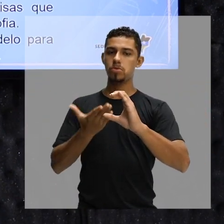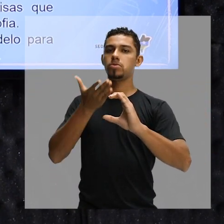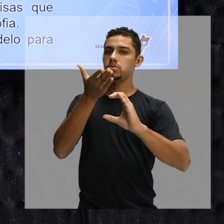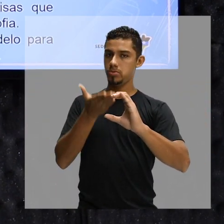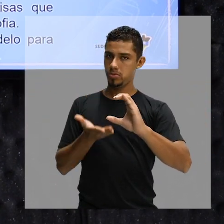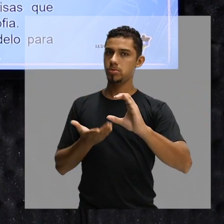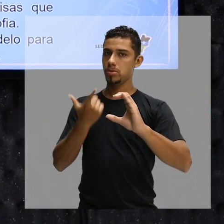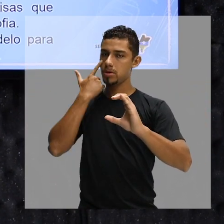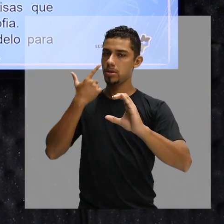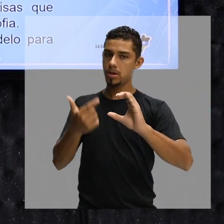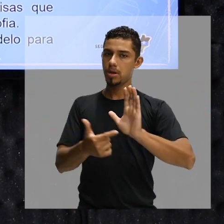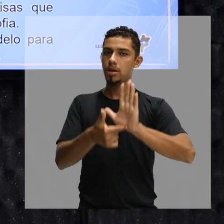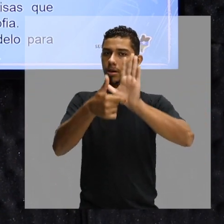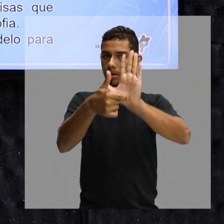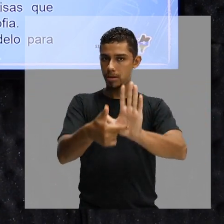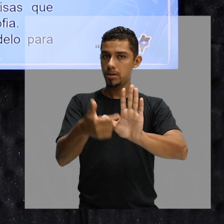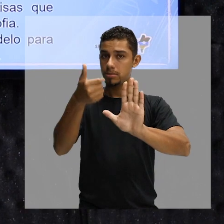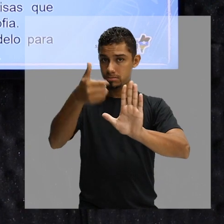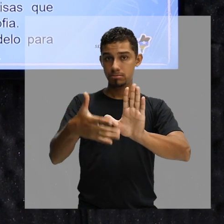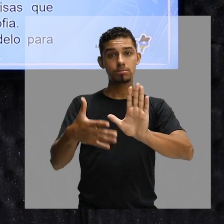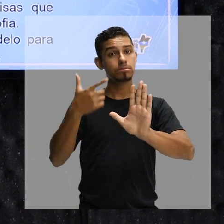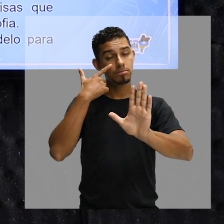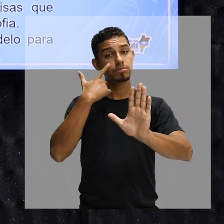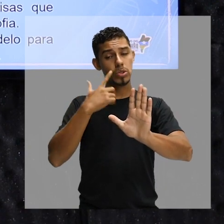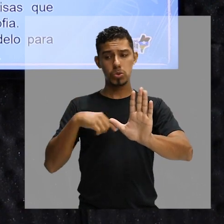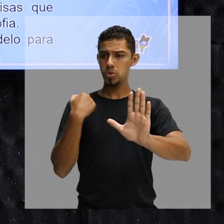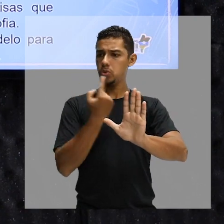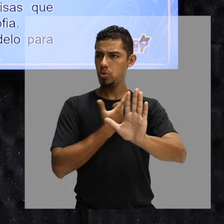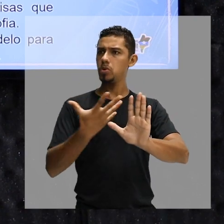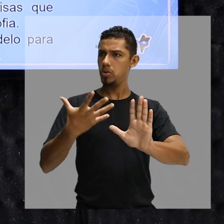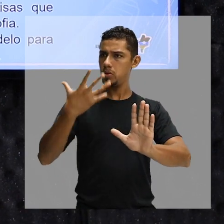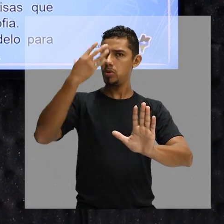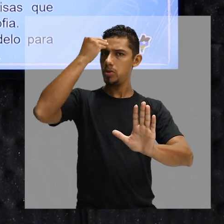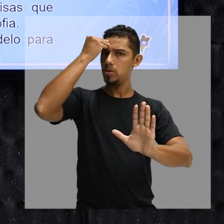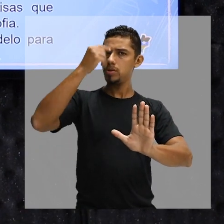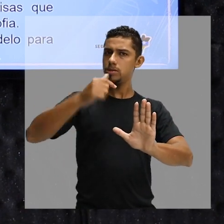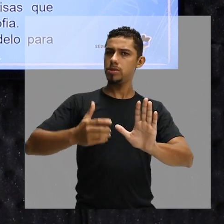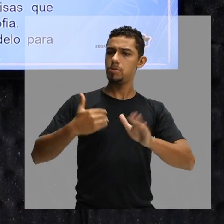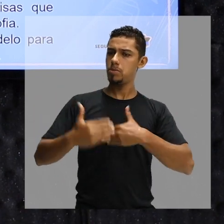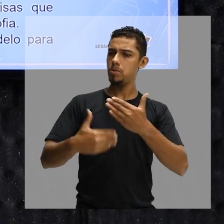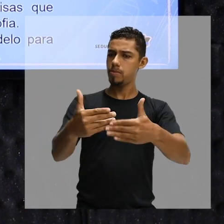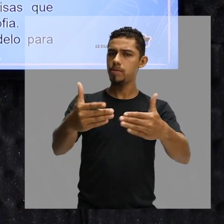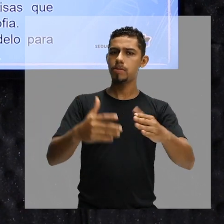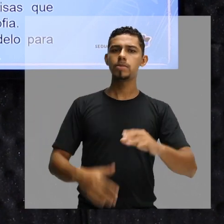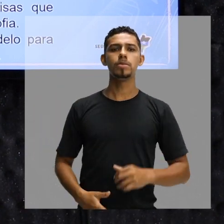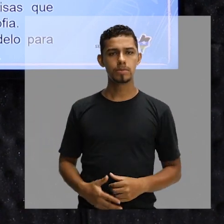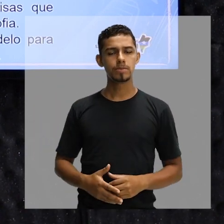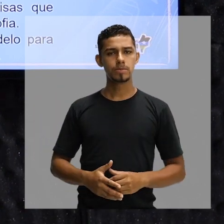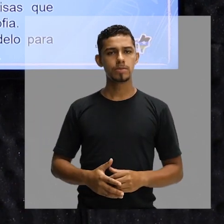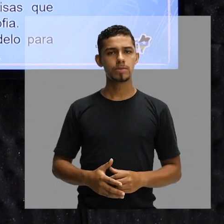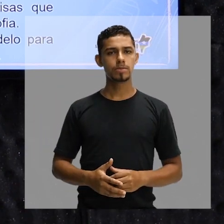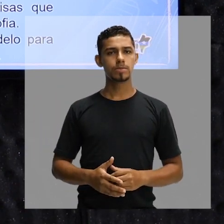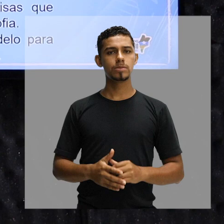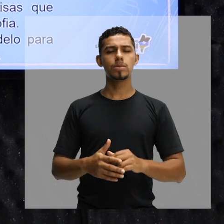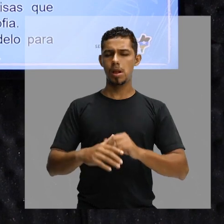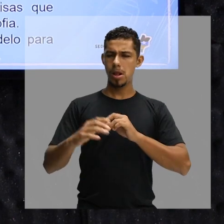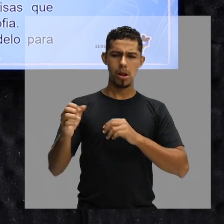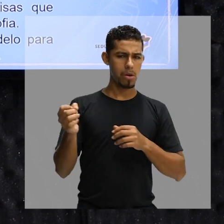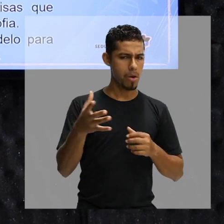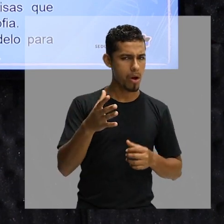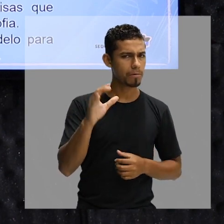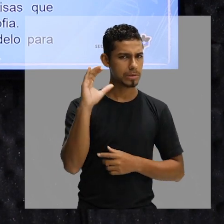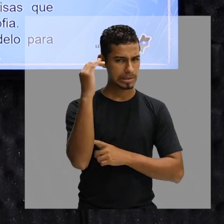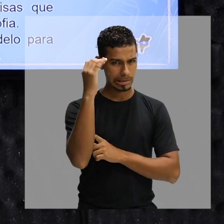vai apresentar, ela vai aprimorar o que nós temos e sabemos sobre esse processo da nova ciência, da